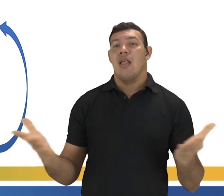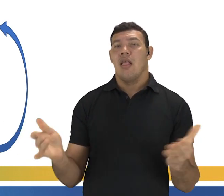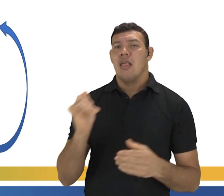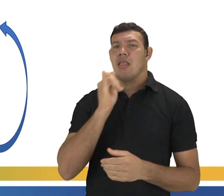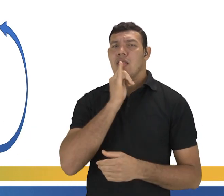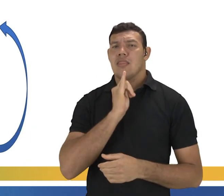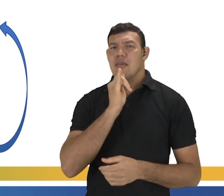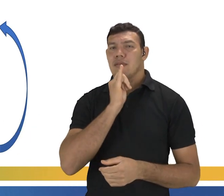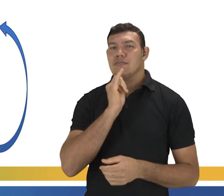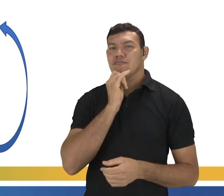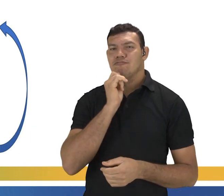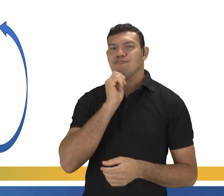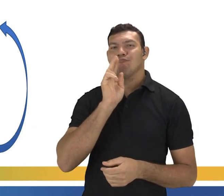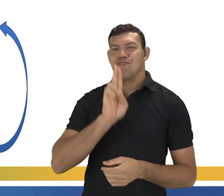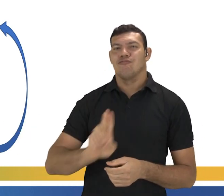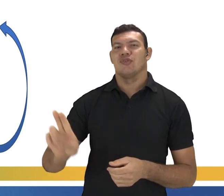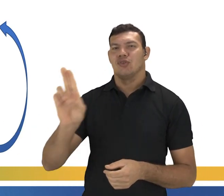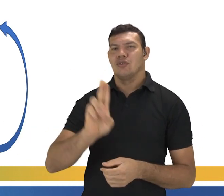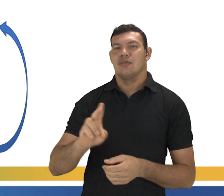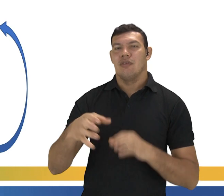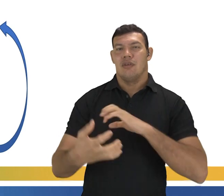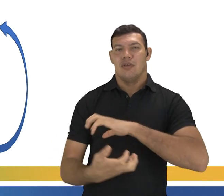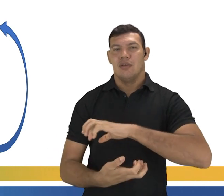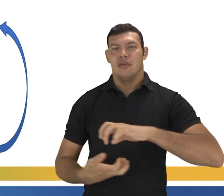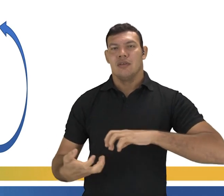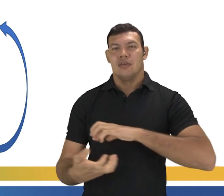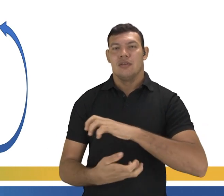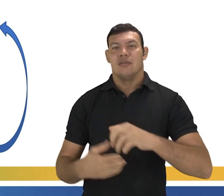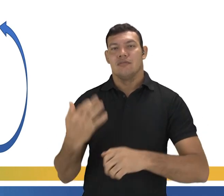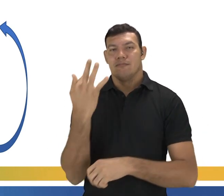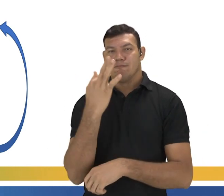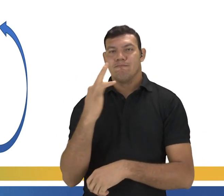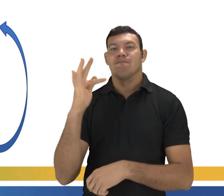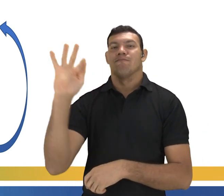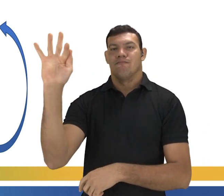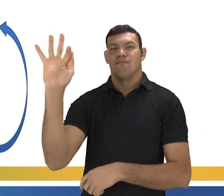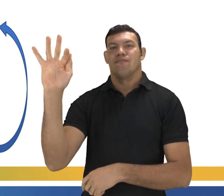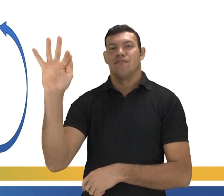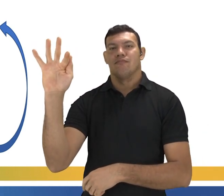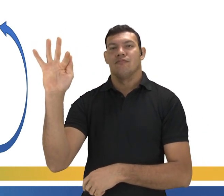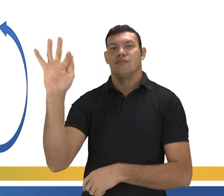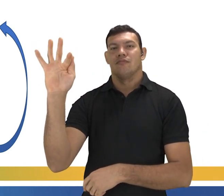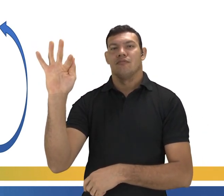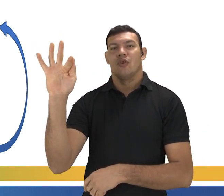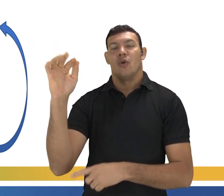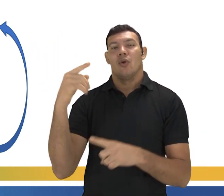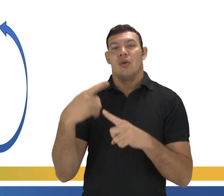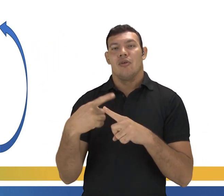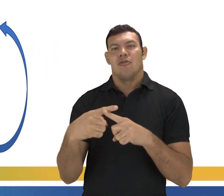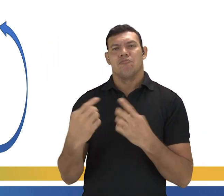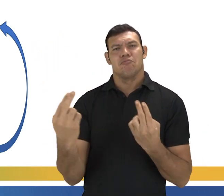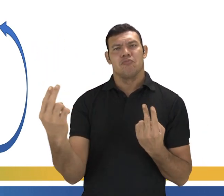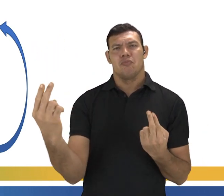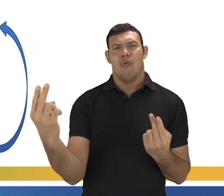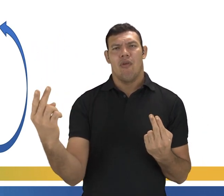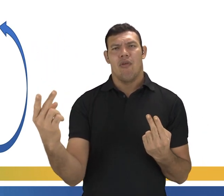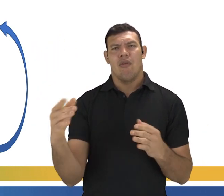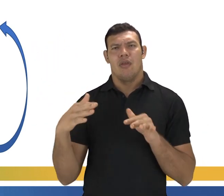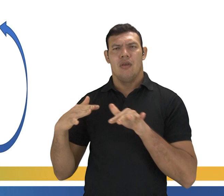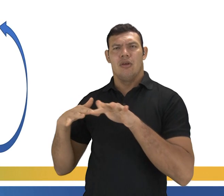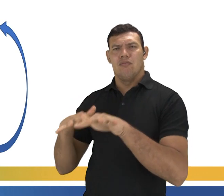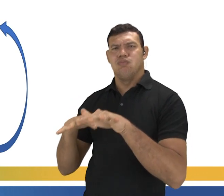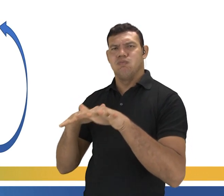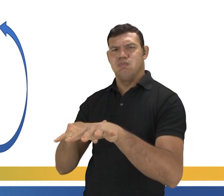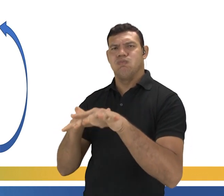exemplificação. Usa-se ali a Revolução Francesa para justificar essas manifestações que ocuparam as ruas da capital de São Paulo